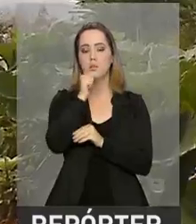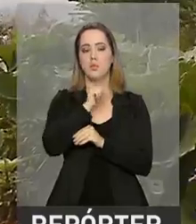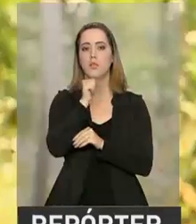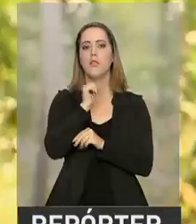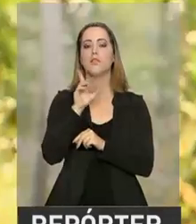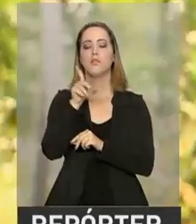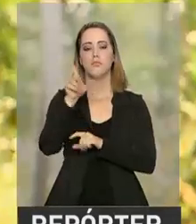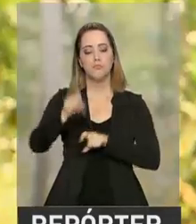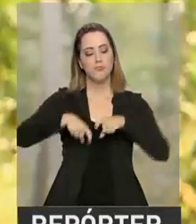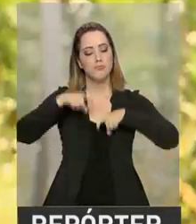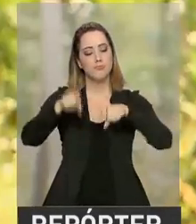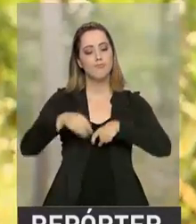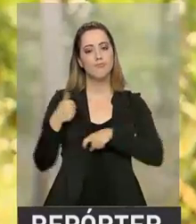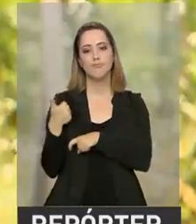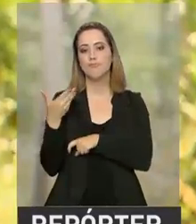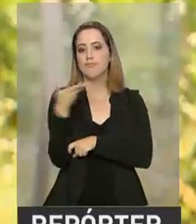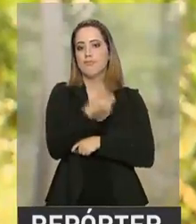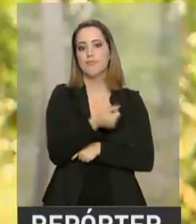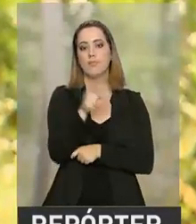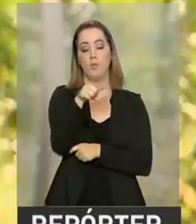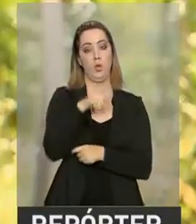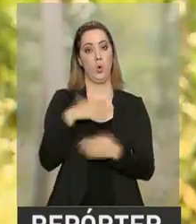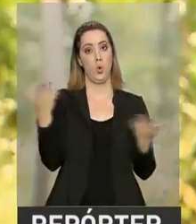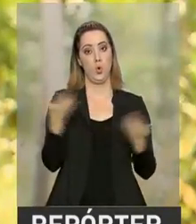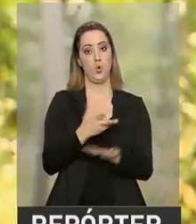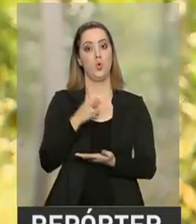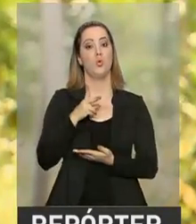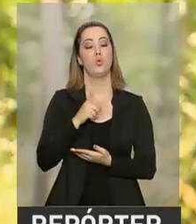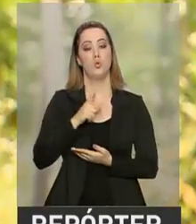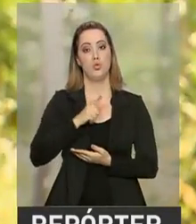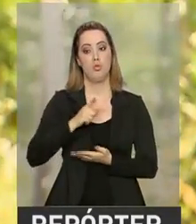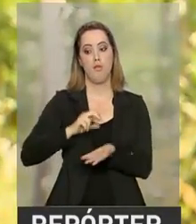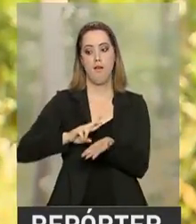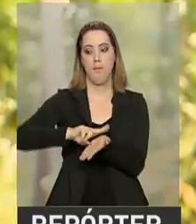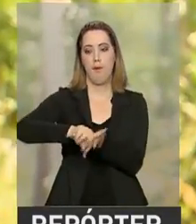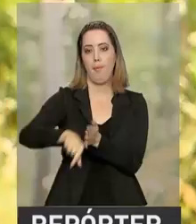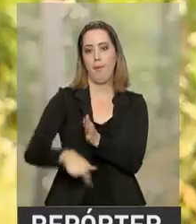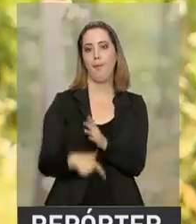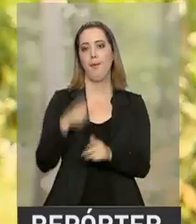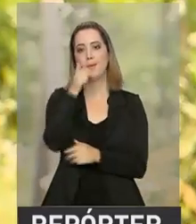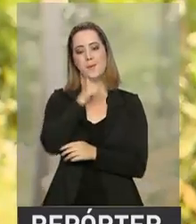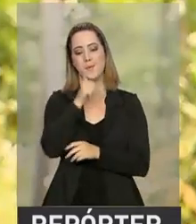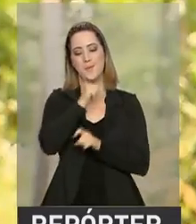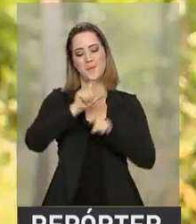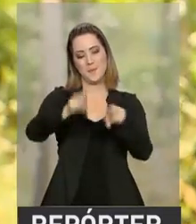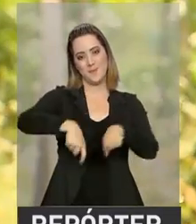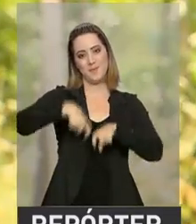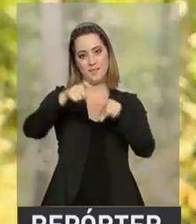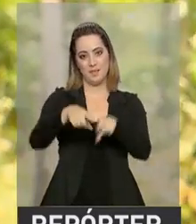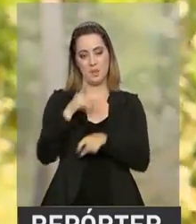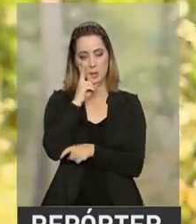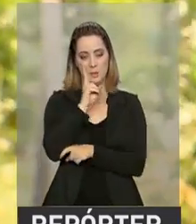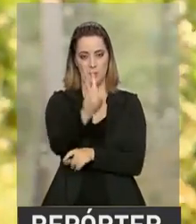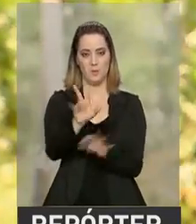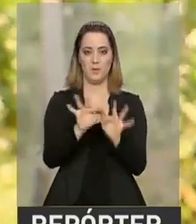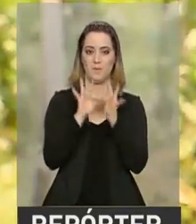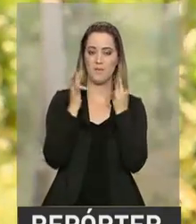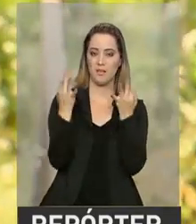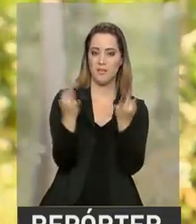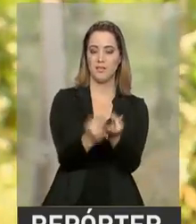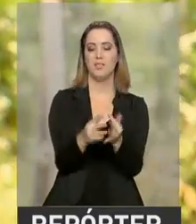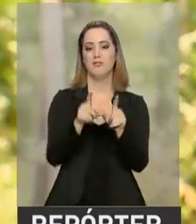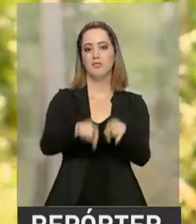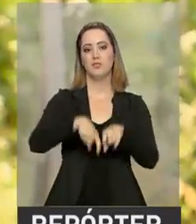terra hoje em dia tem muitas produtores hoje em dia tá na na agricultura familiar Tem se você procurar aí com